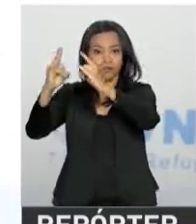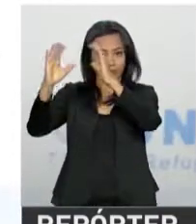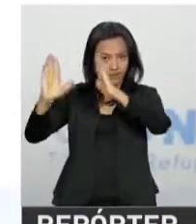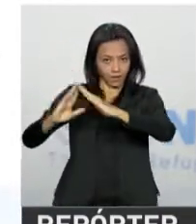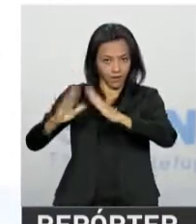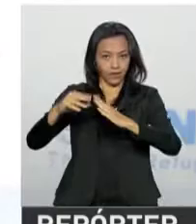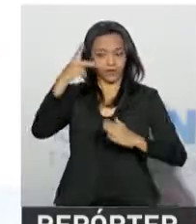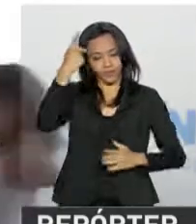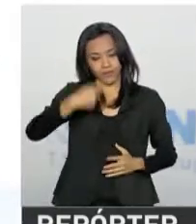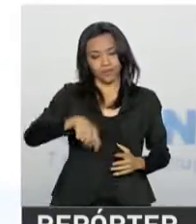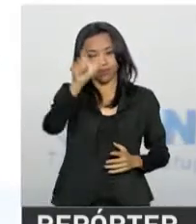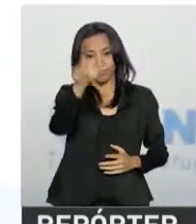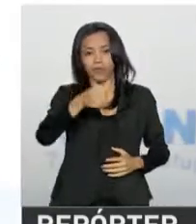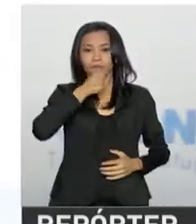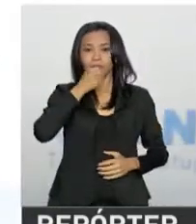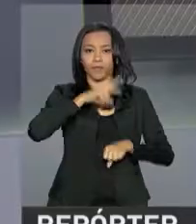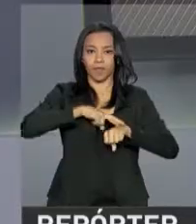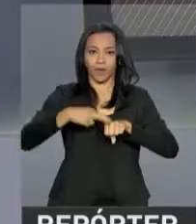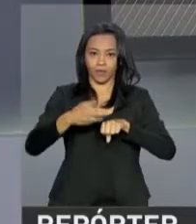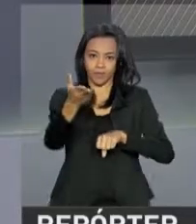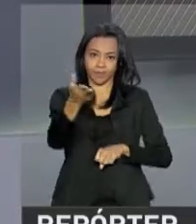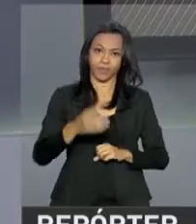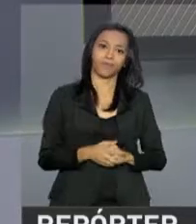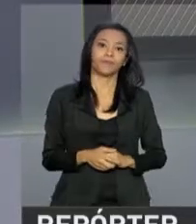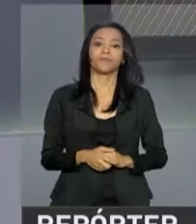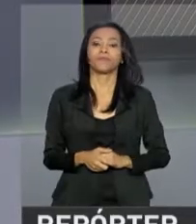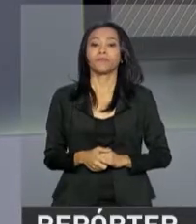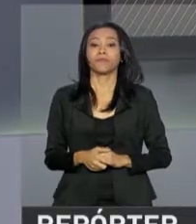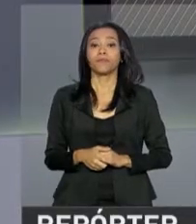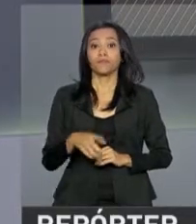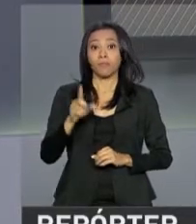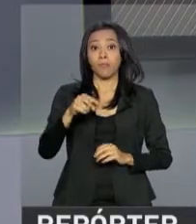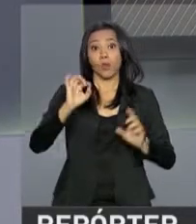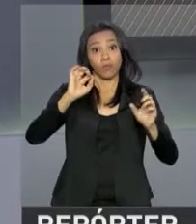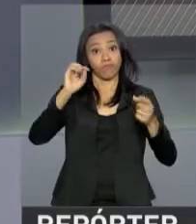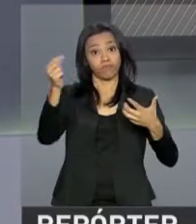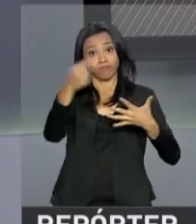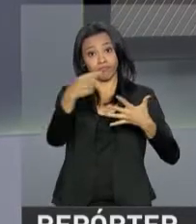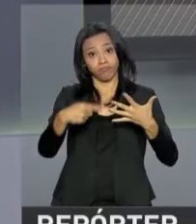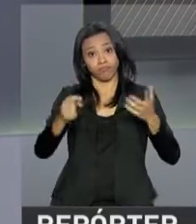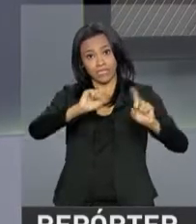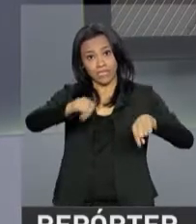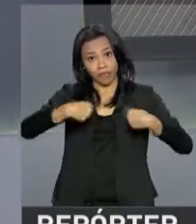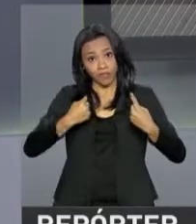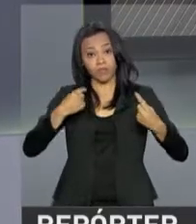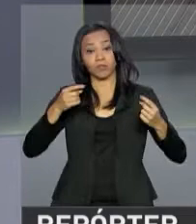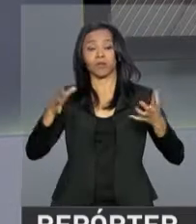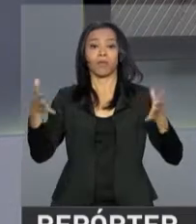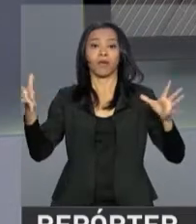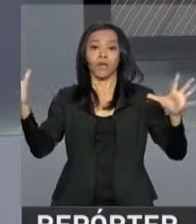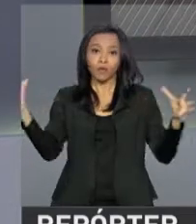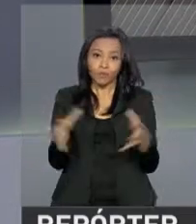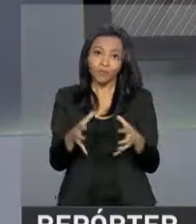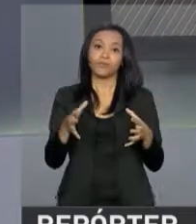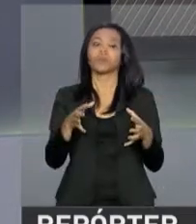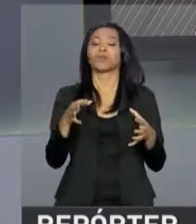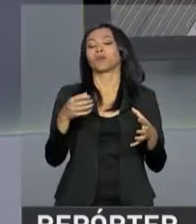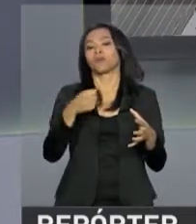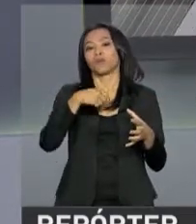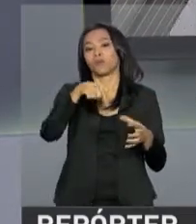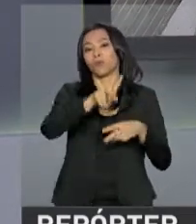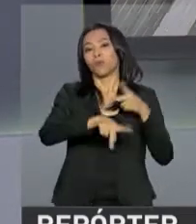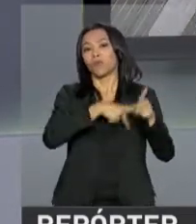Vista, Roraima, Gabriela Noronha. E entre os desafios para a integração dos imigrantes venezuelanos no